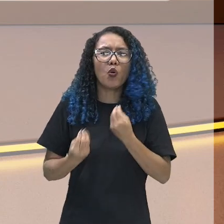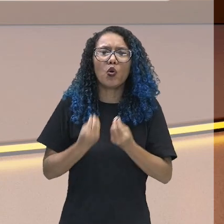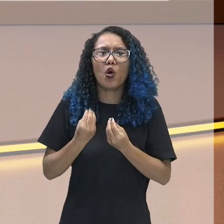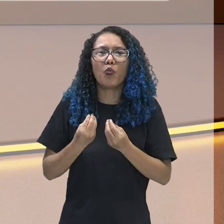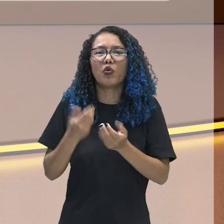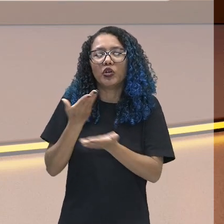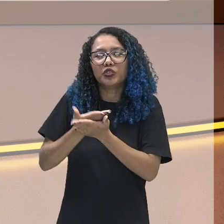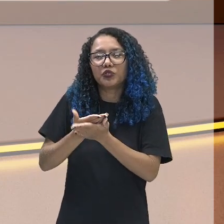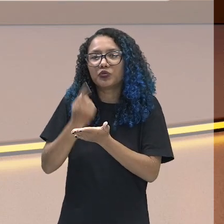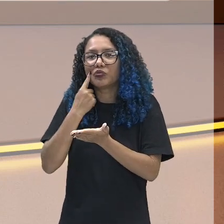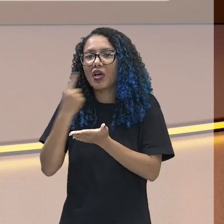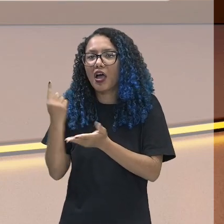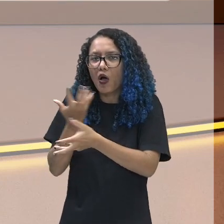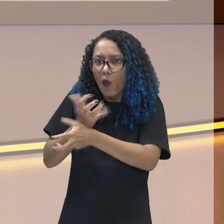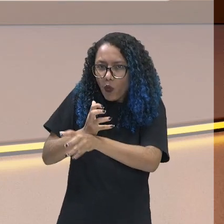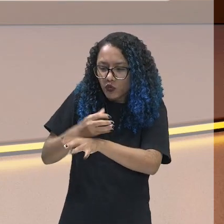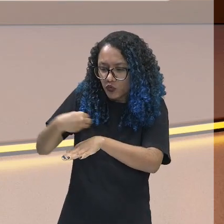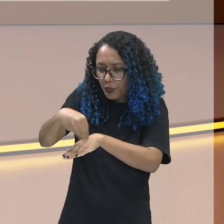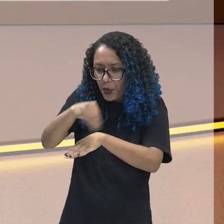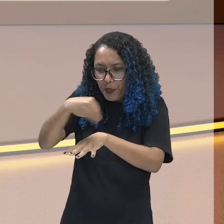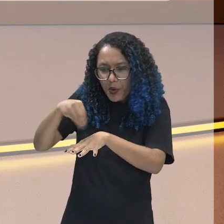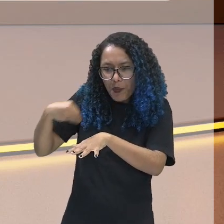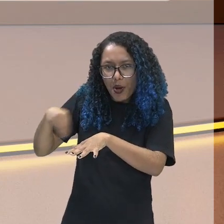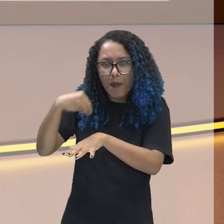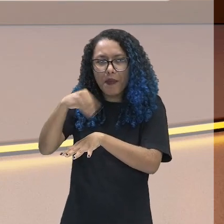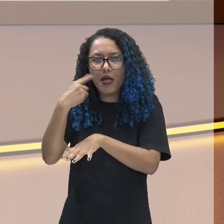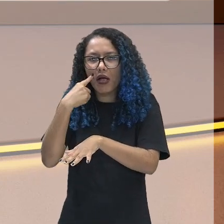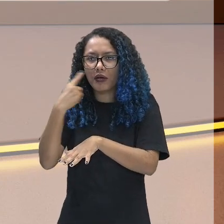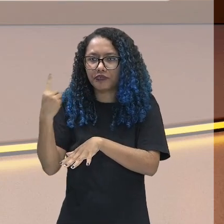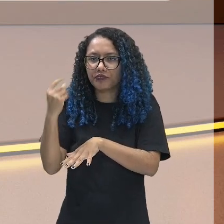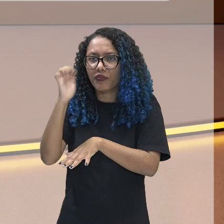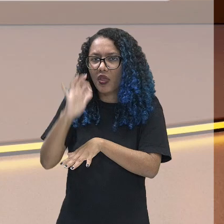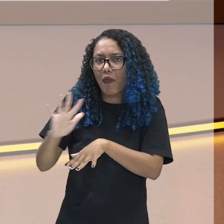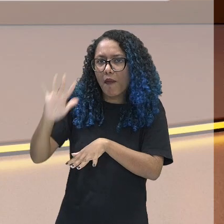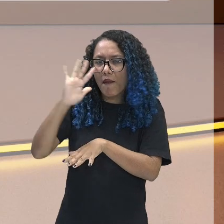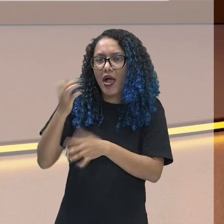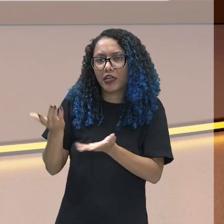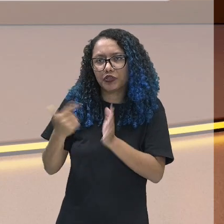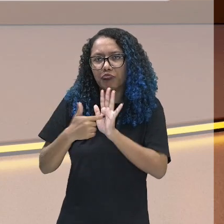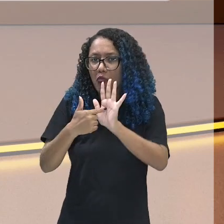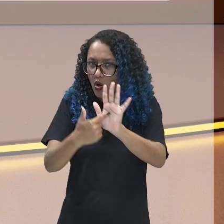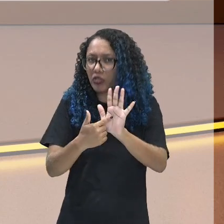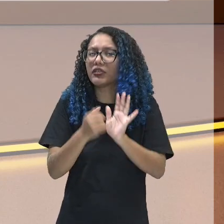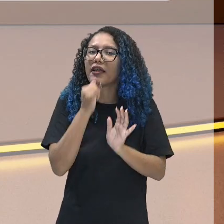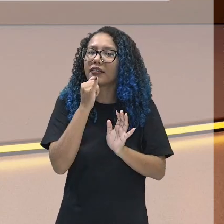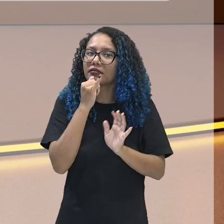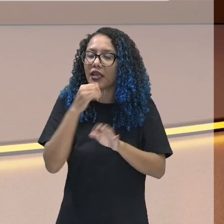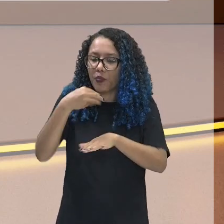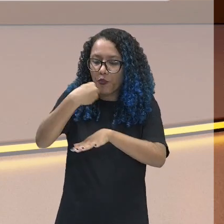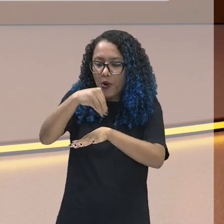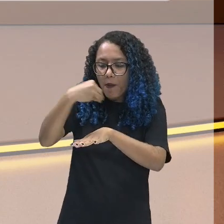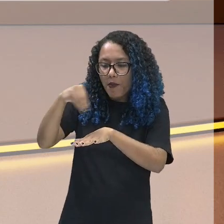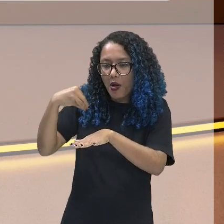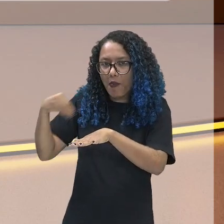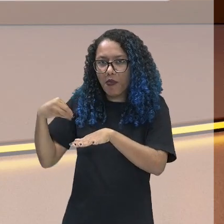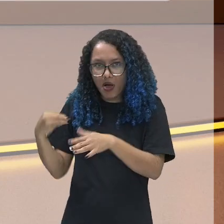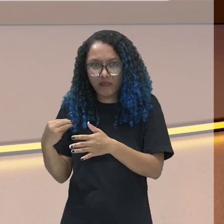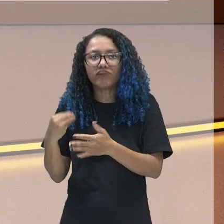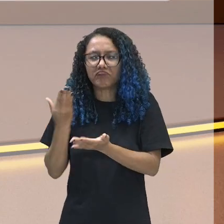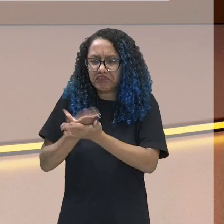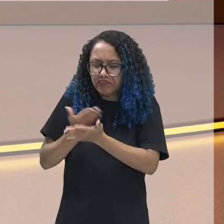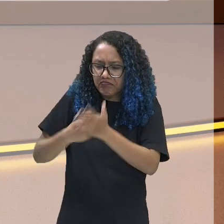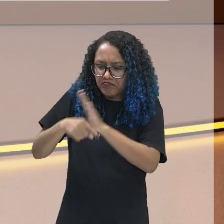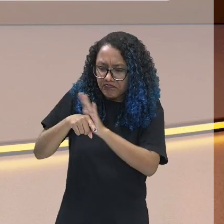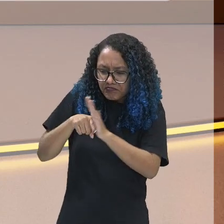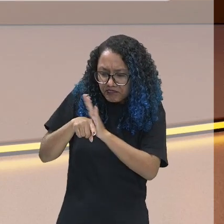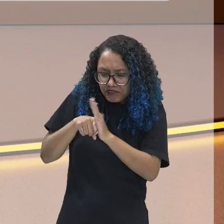Aqui eu trouxe para você, galera, exemplo de fósseis que são estudados por paleontólogos,